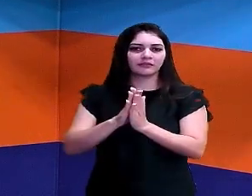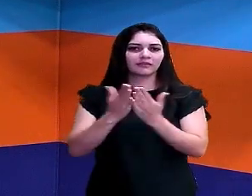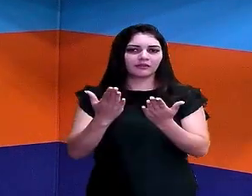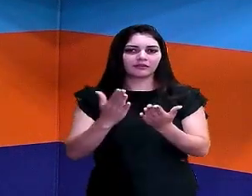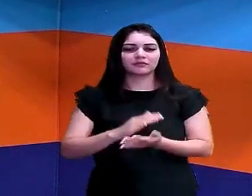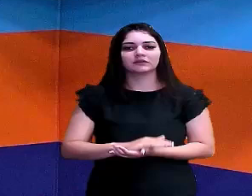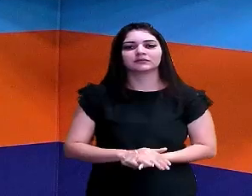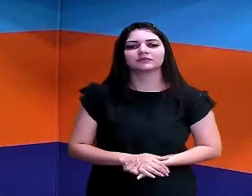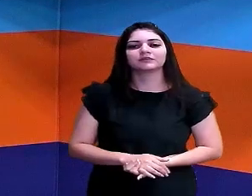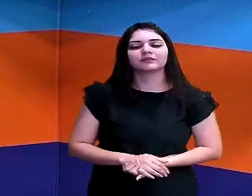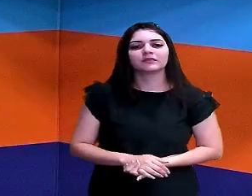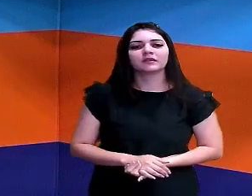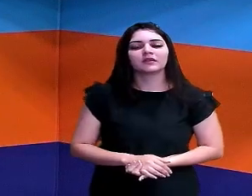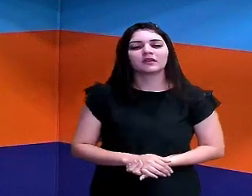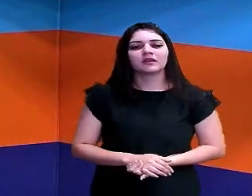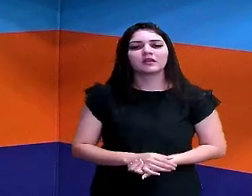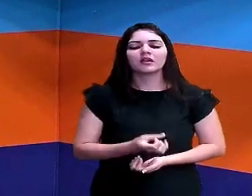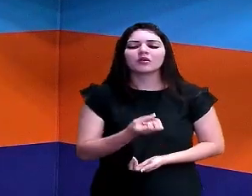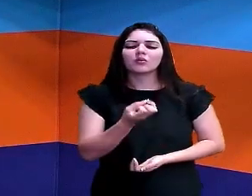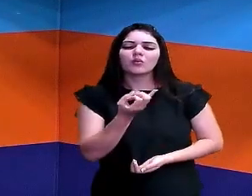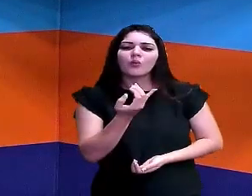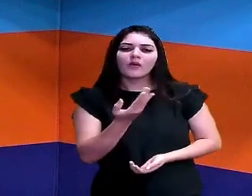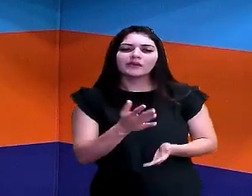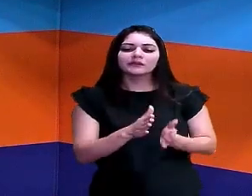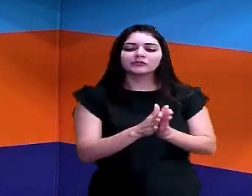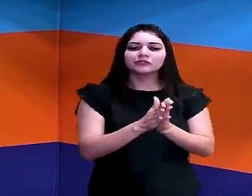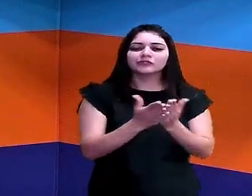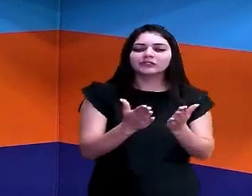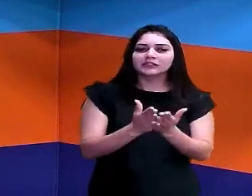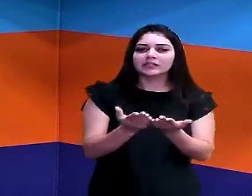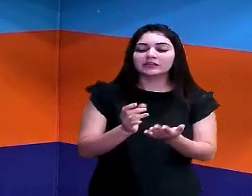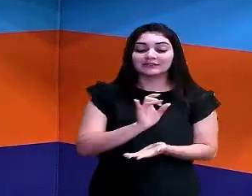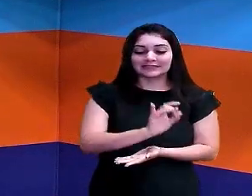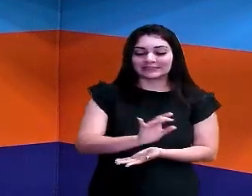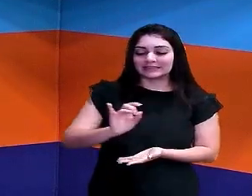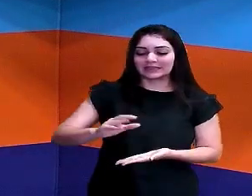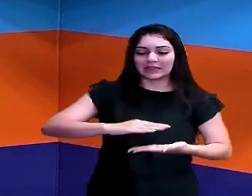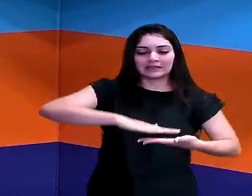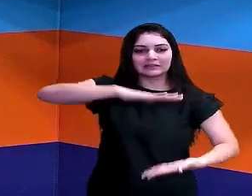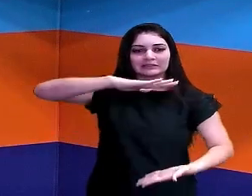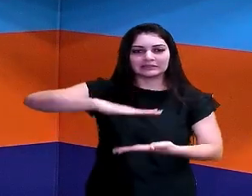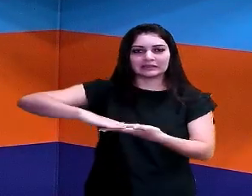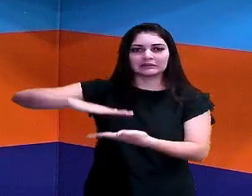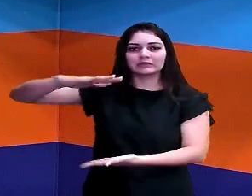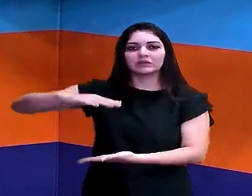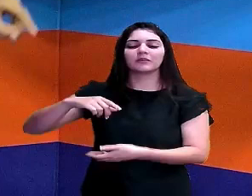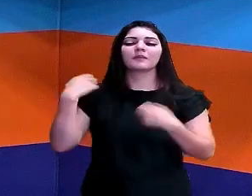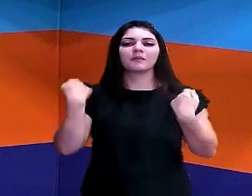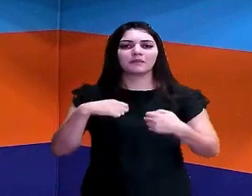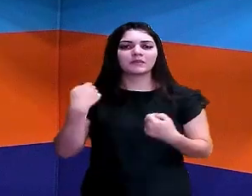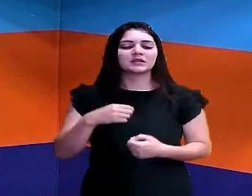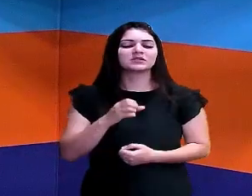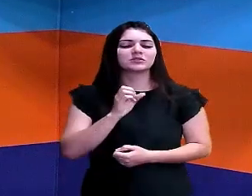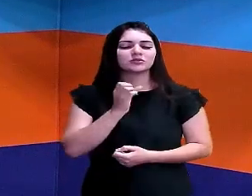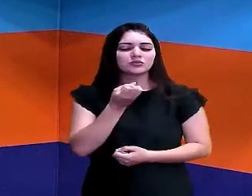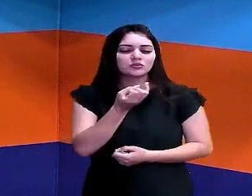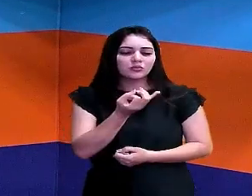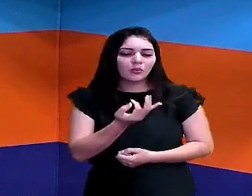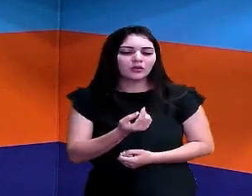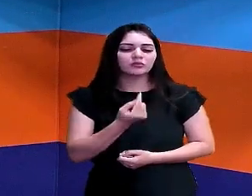livros. Aí aqui, ó. Há quantos livros em cada pilha? Tem que contar livrinho por livrinho,